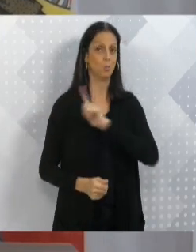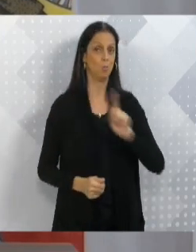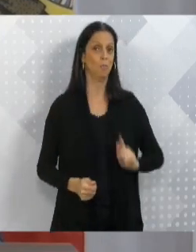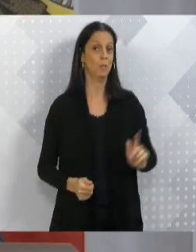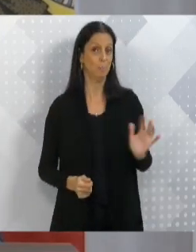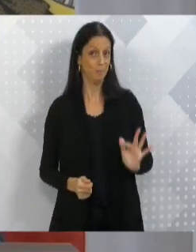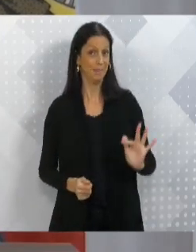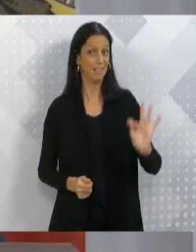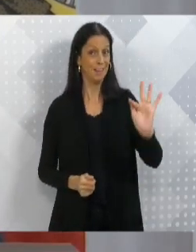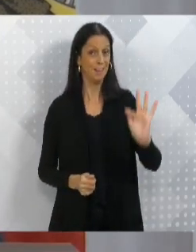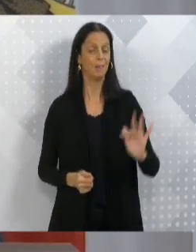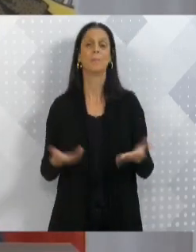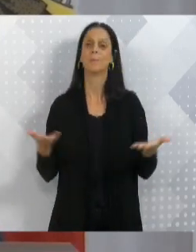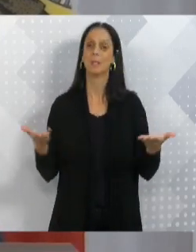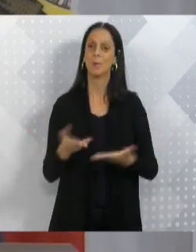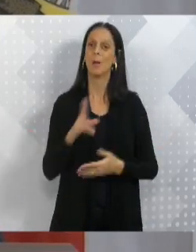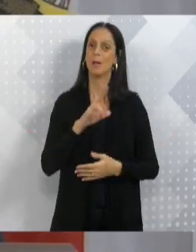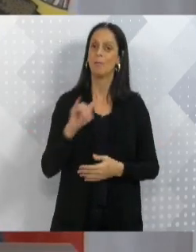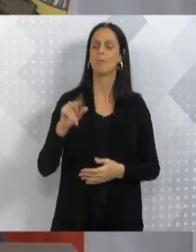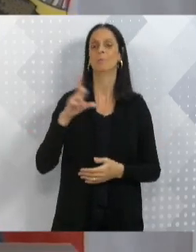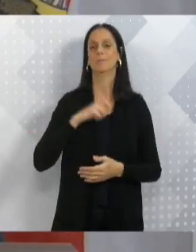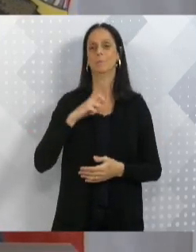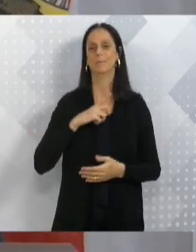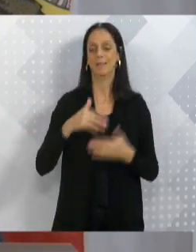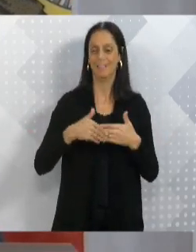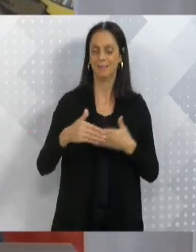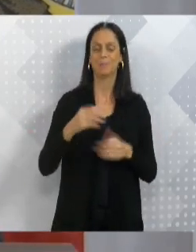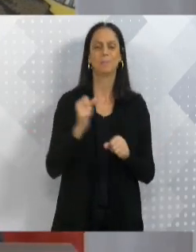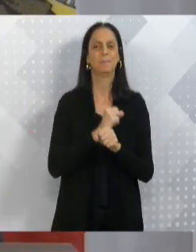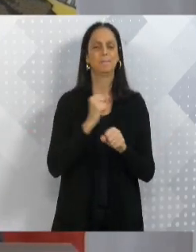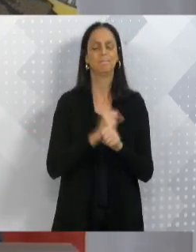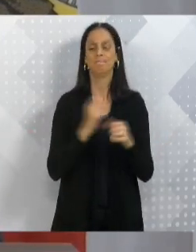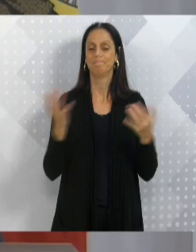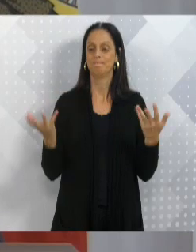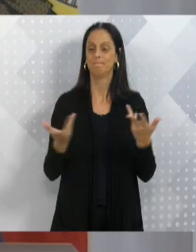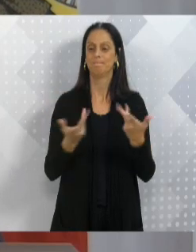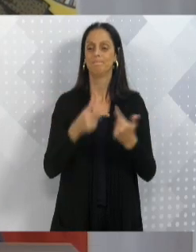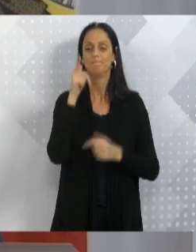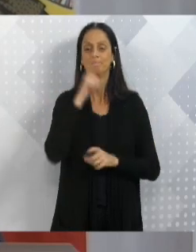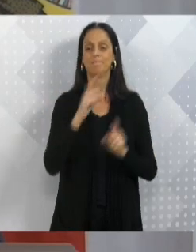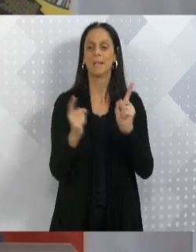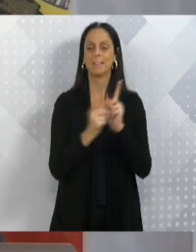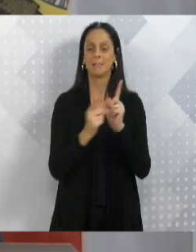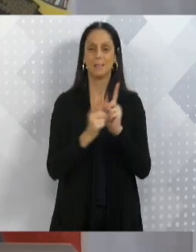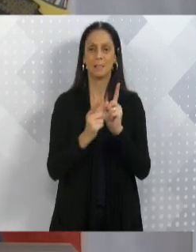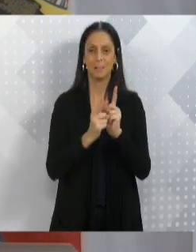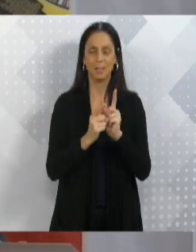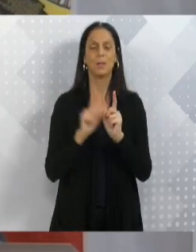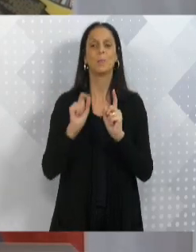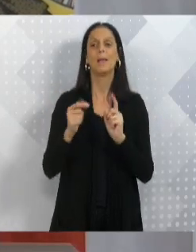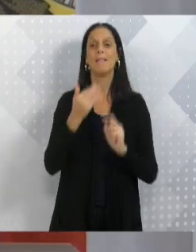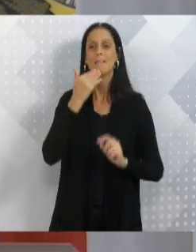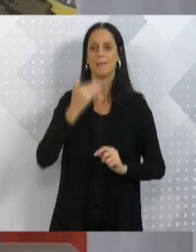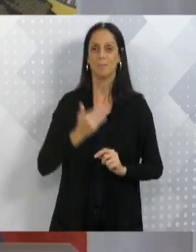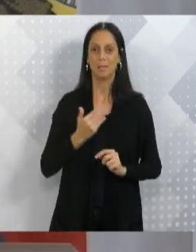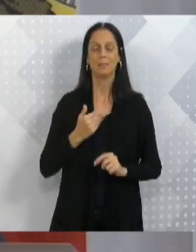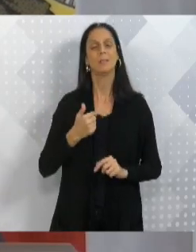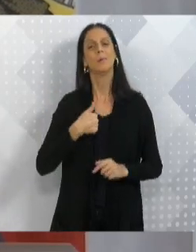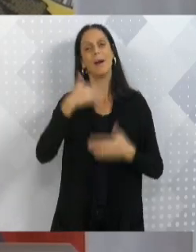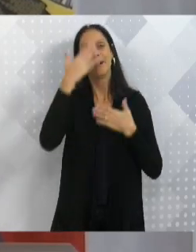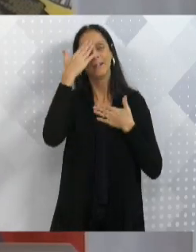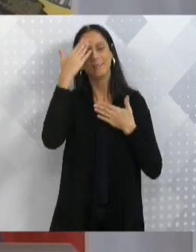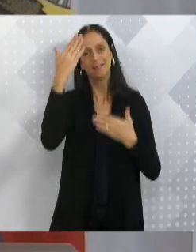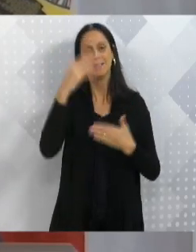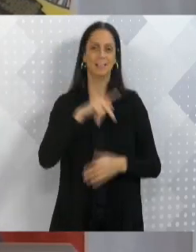vamos ter realmente uma obra de qualidade para atender a demanda naquela comunidade. Então fica aqui o meu agradecimento,